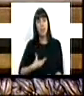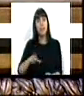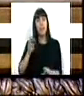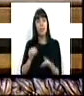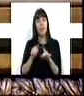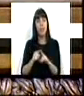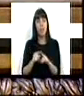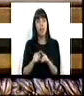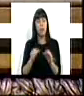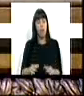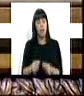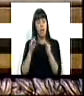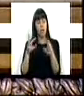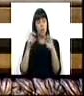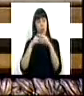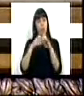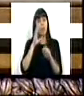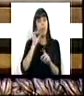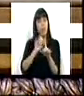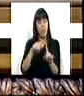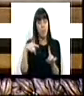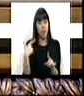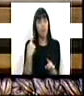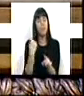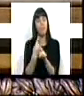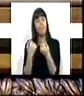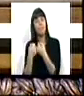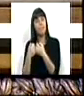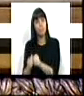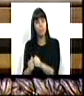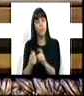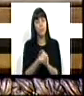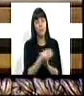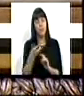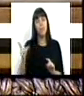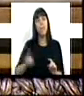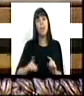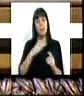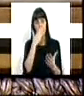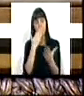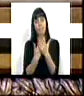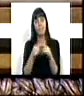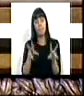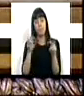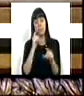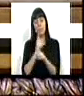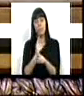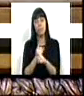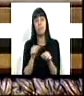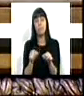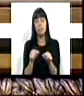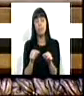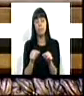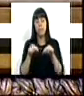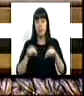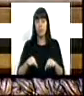PSD-CDS não só adiou o problema do Banif, como também o escondeu das várias vezes que foi confrontado com o assunto,